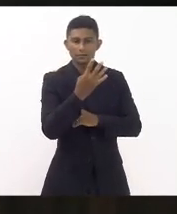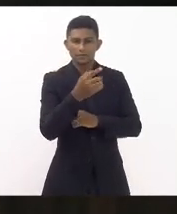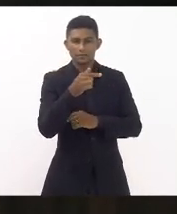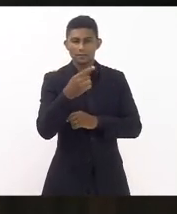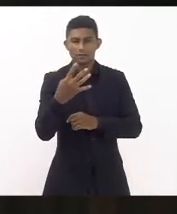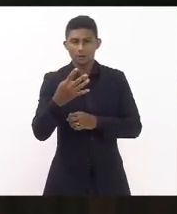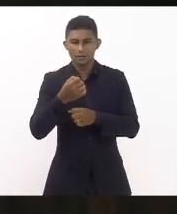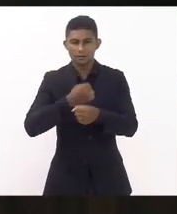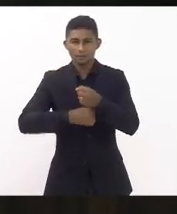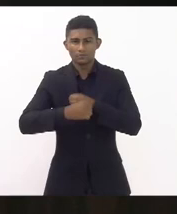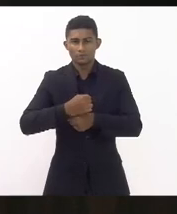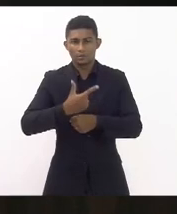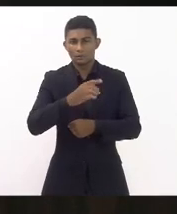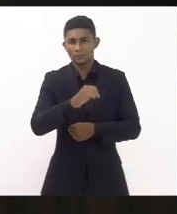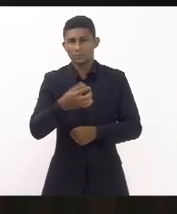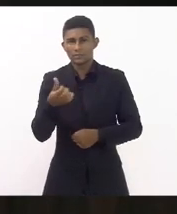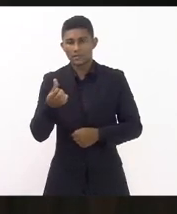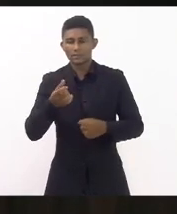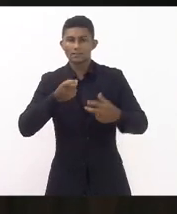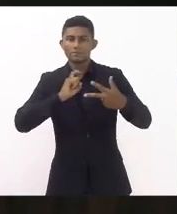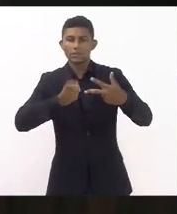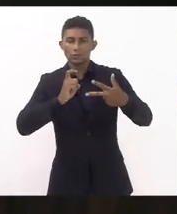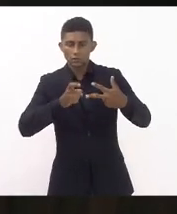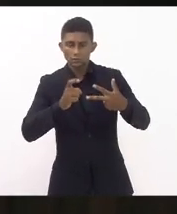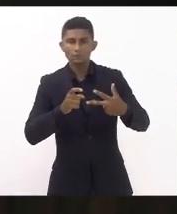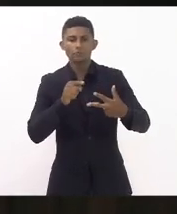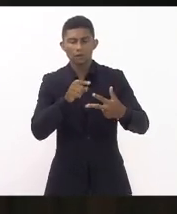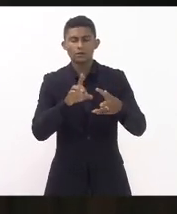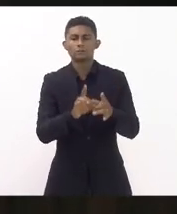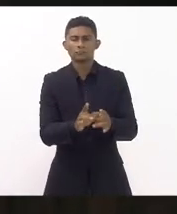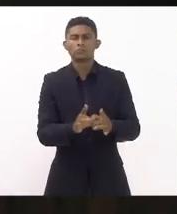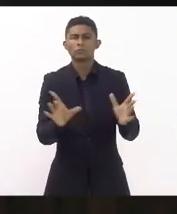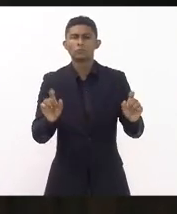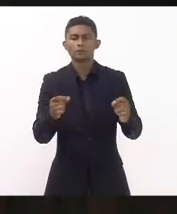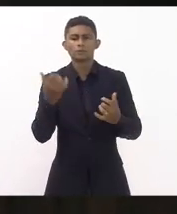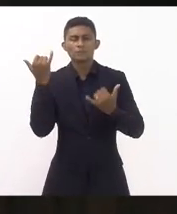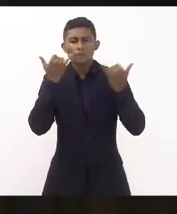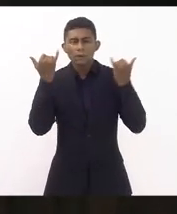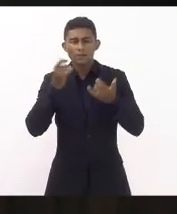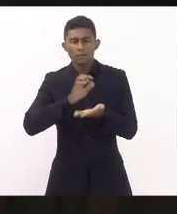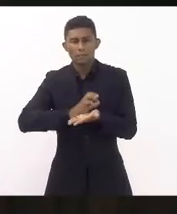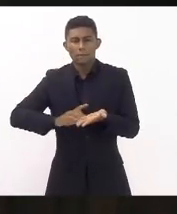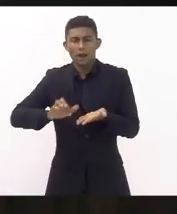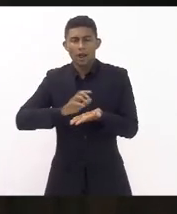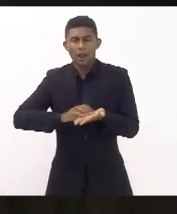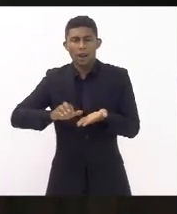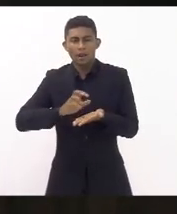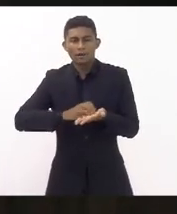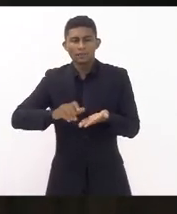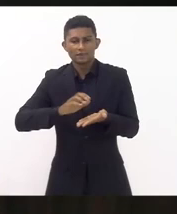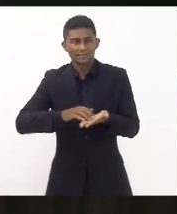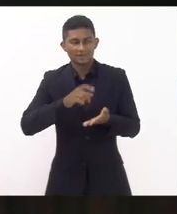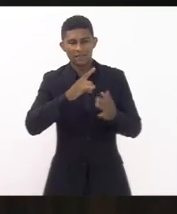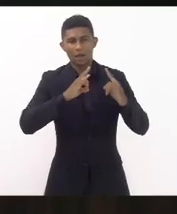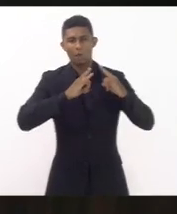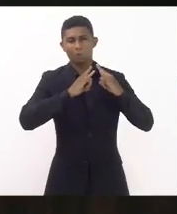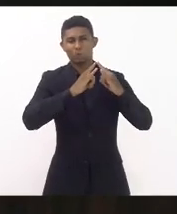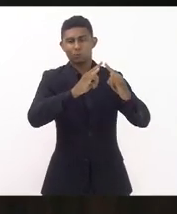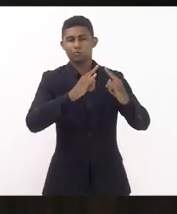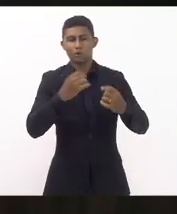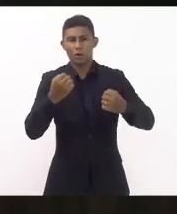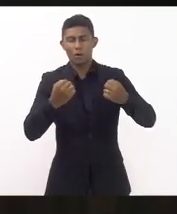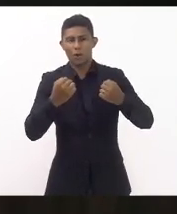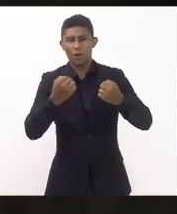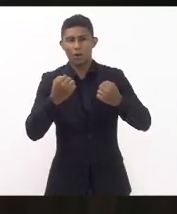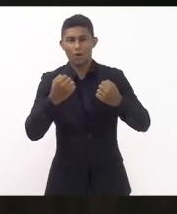4.774/2006, que autoriza o Poder Executivo a instalar informações em braille nos terminais rodoviários. Parecer das Comissões